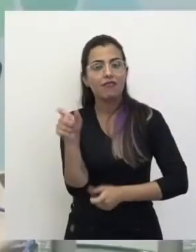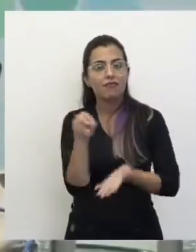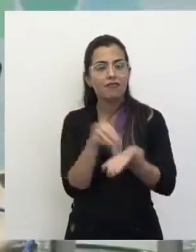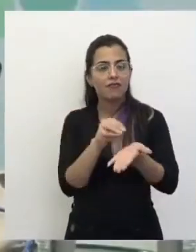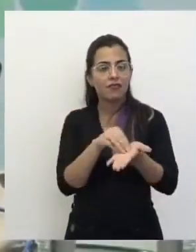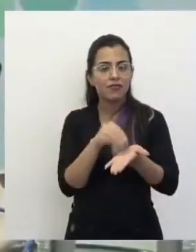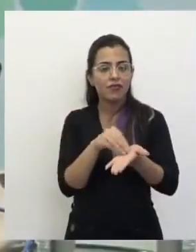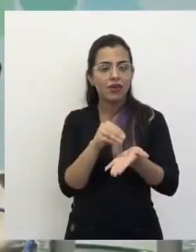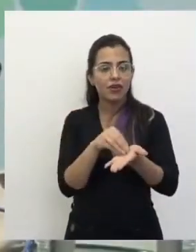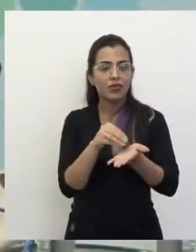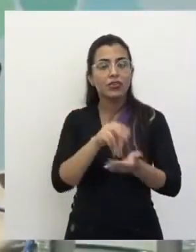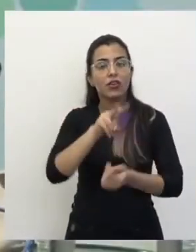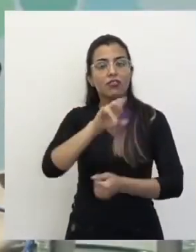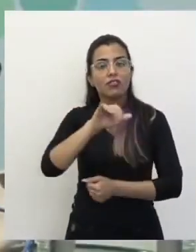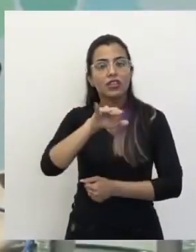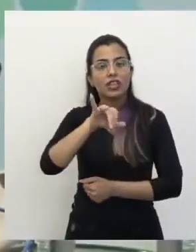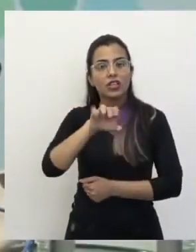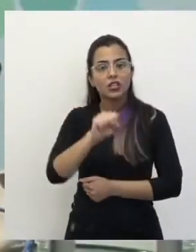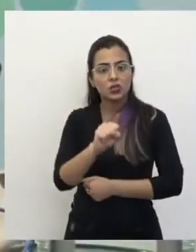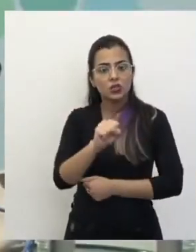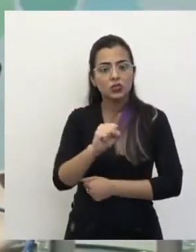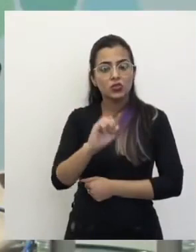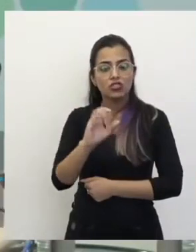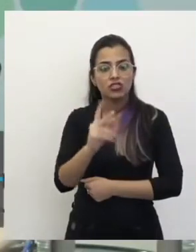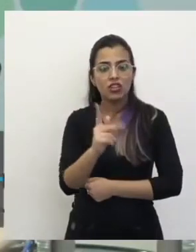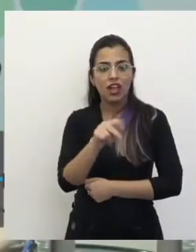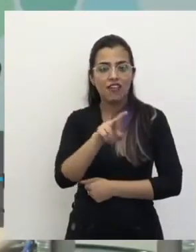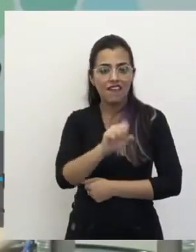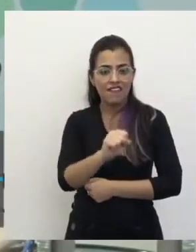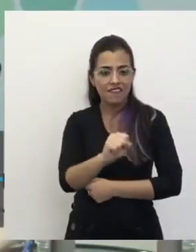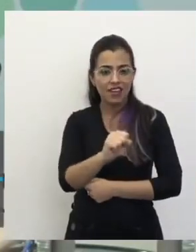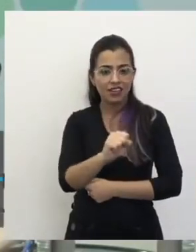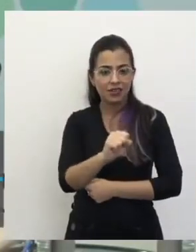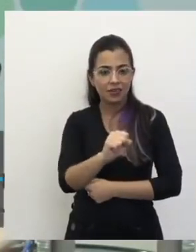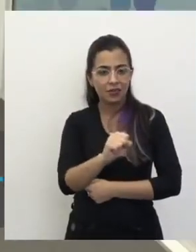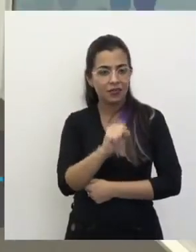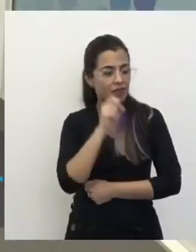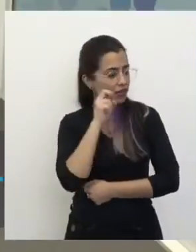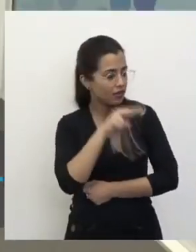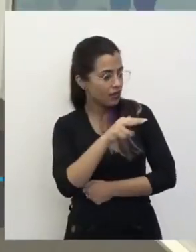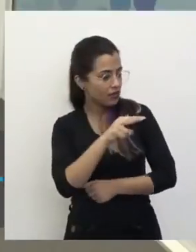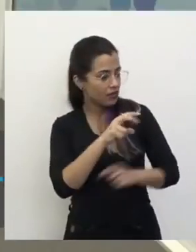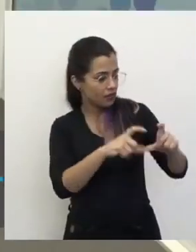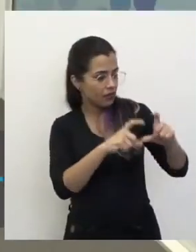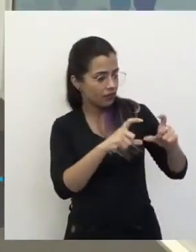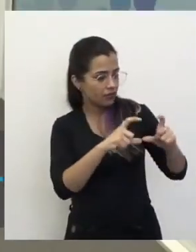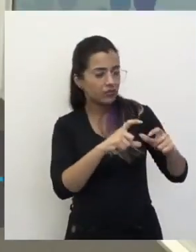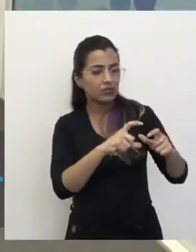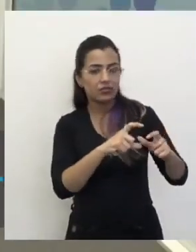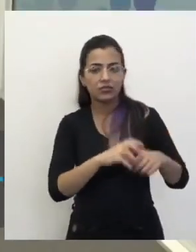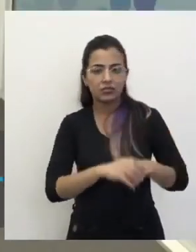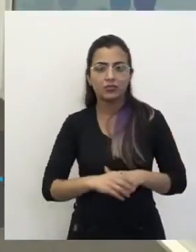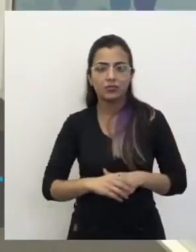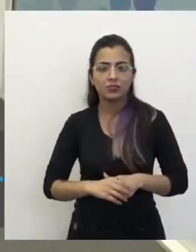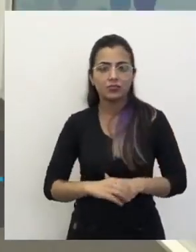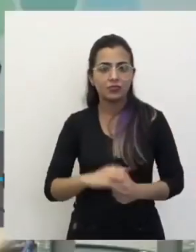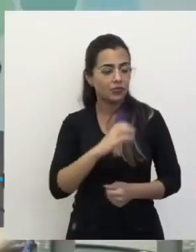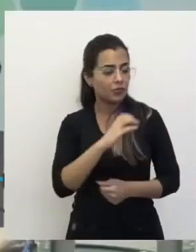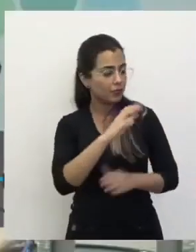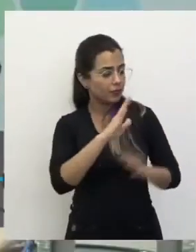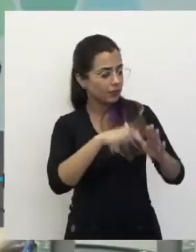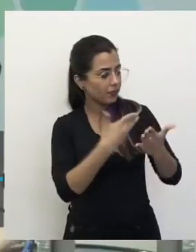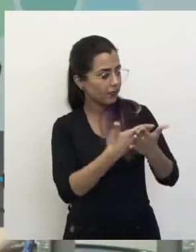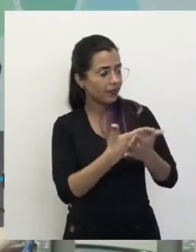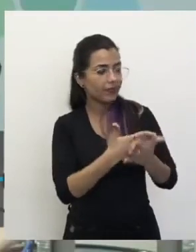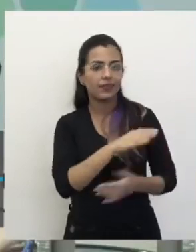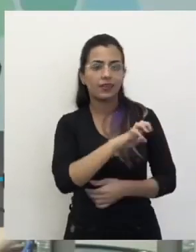aqui, Vinícius Chaves. Ô Mauro, você tá vendo aqui uma resposta bem grandona? Sim. Vinícius Chaves Carvalho, da Escola Eurípides